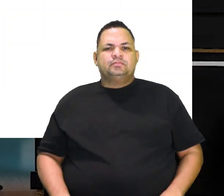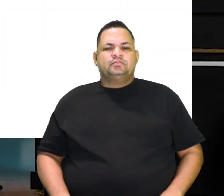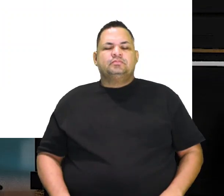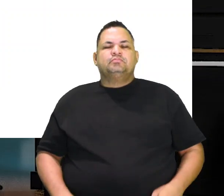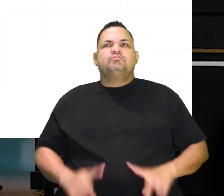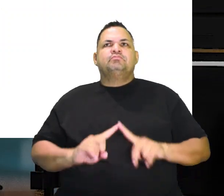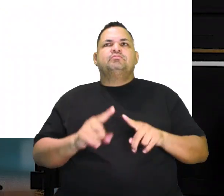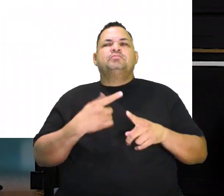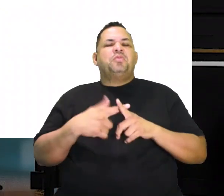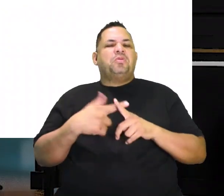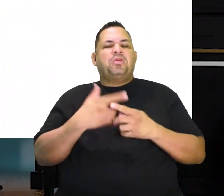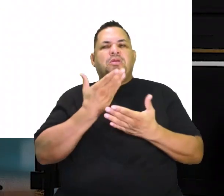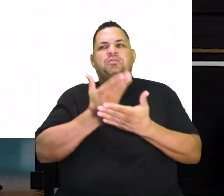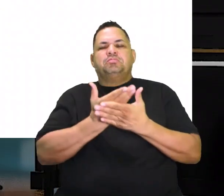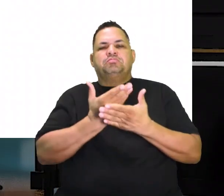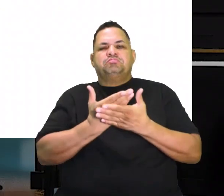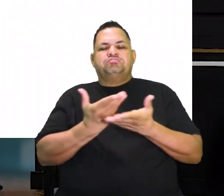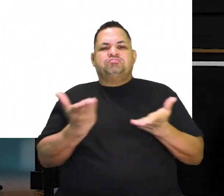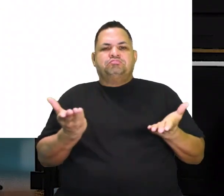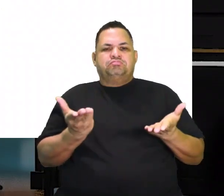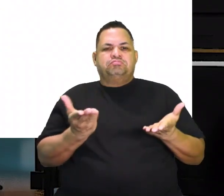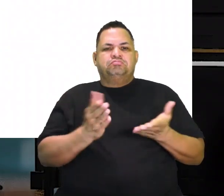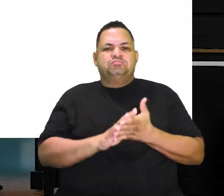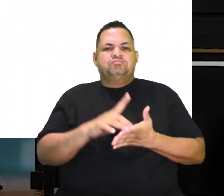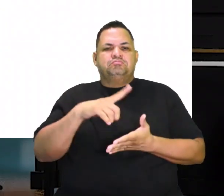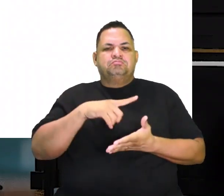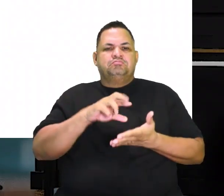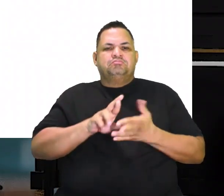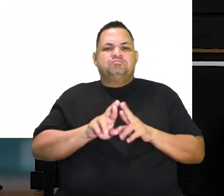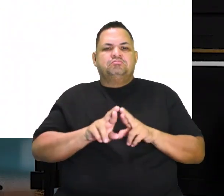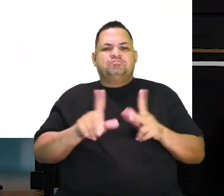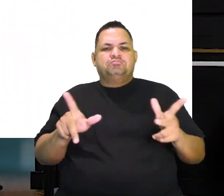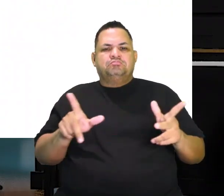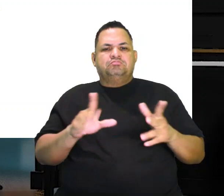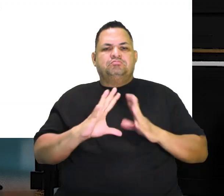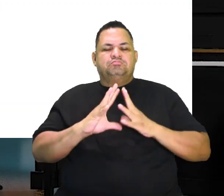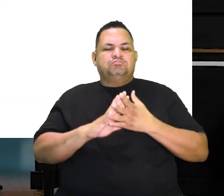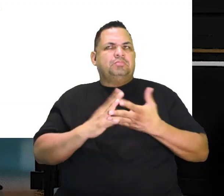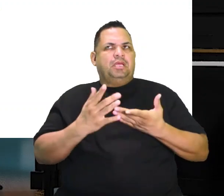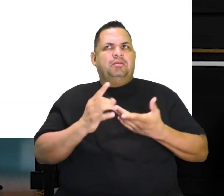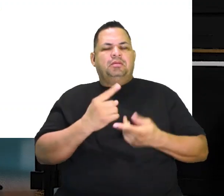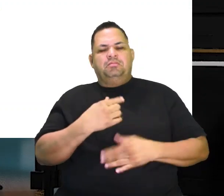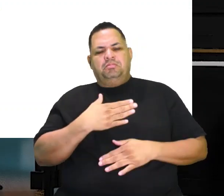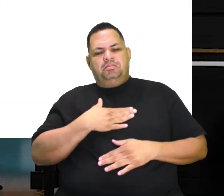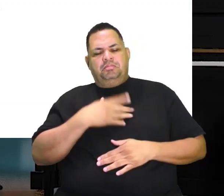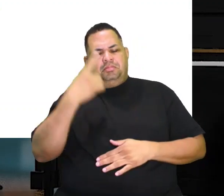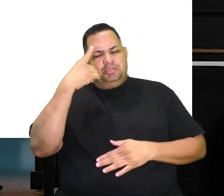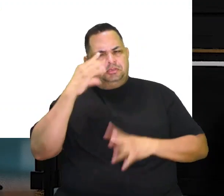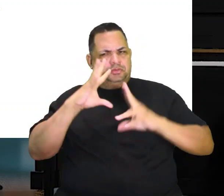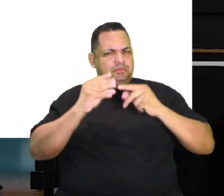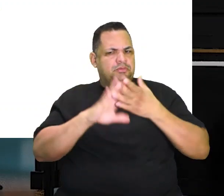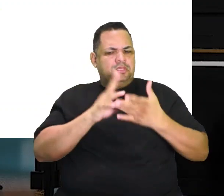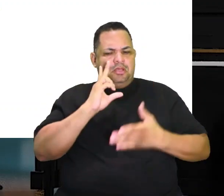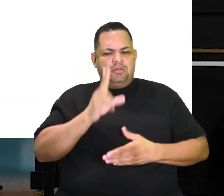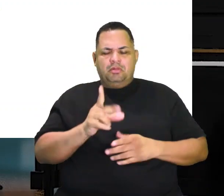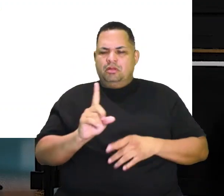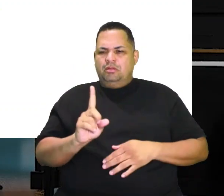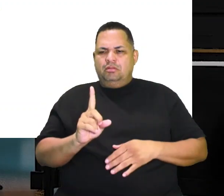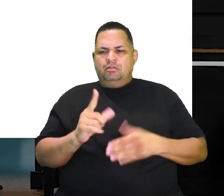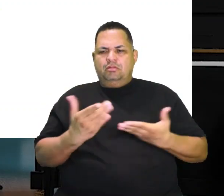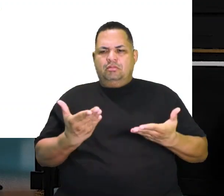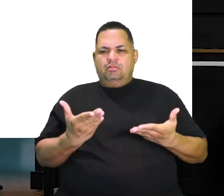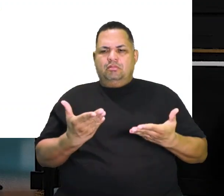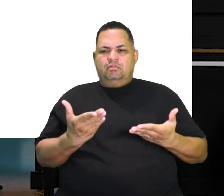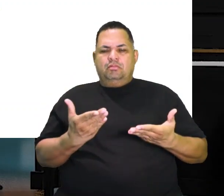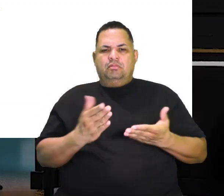estudar sobre isso? Por que eu preciso entender que há diferença? Para mim, todo mundo é igual. Cada cidade é tudo,